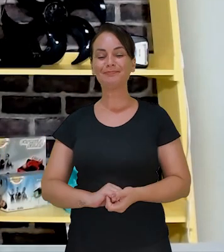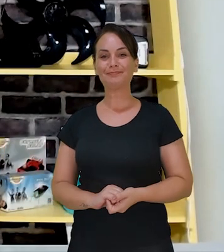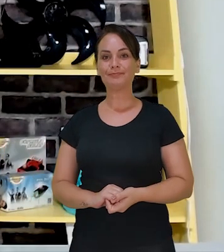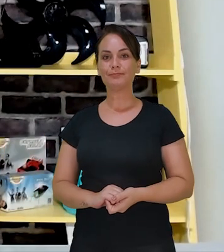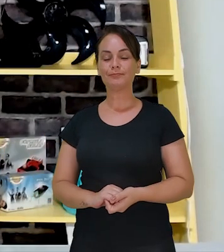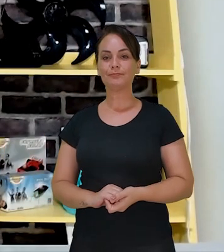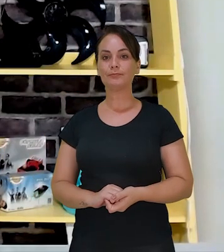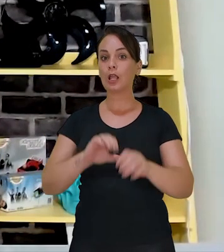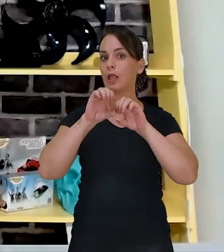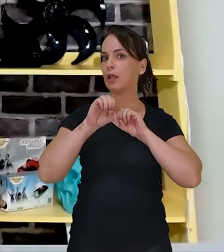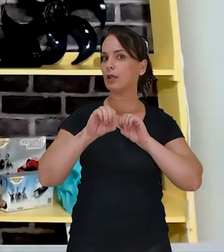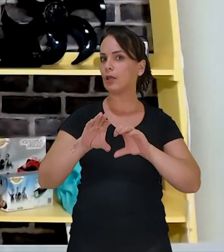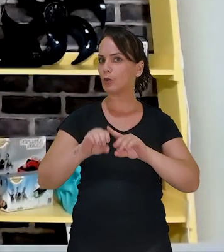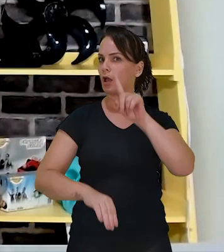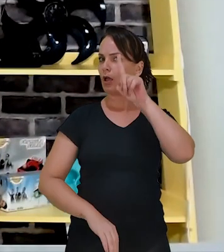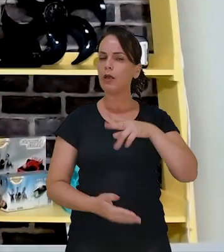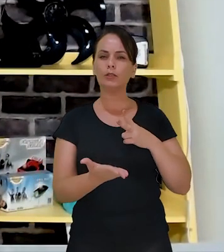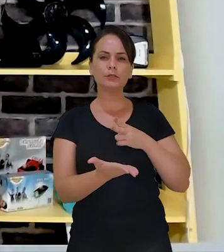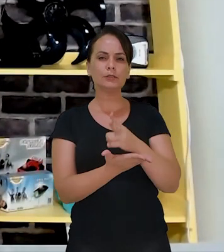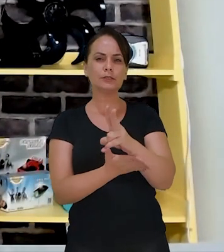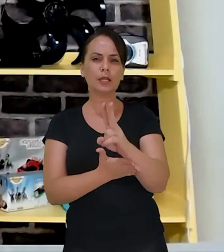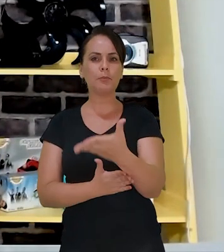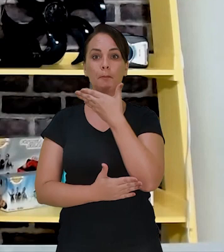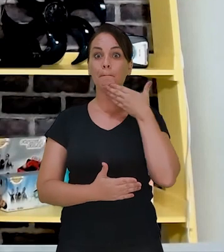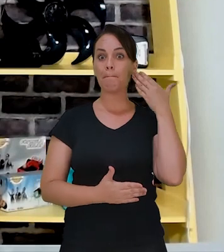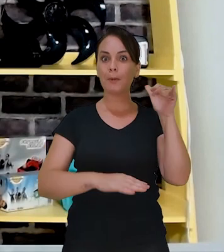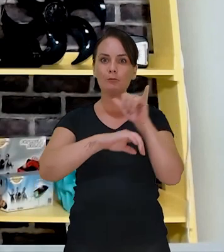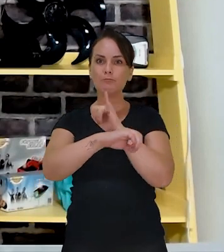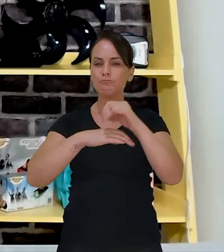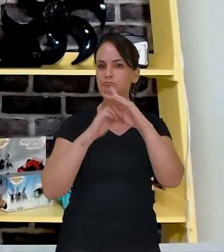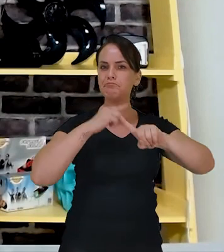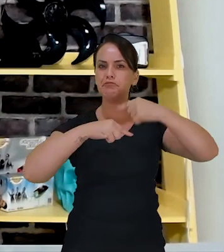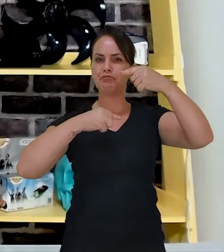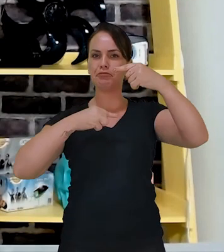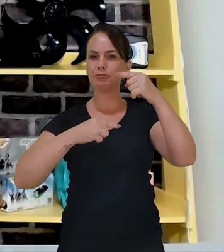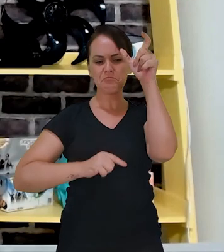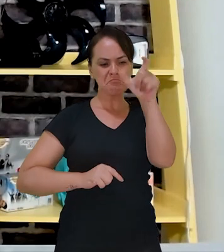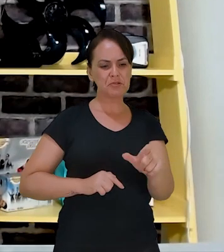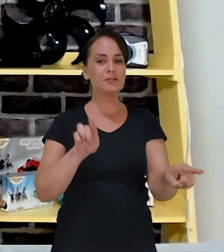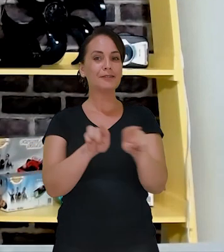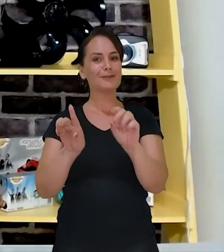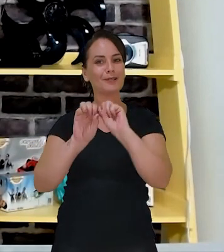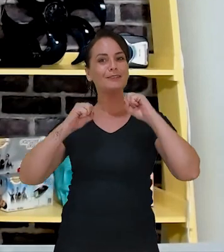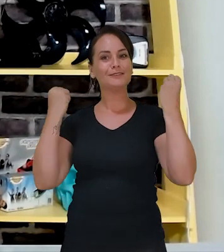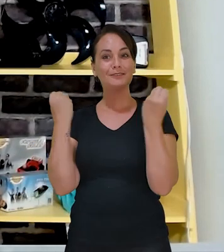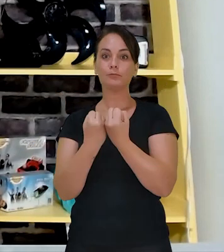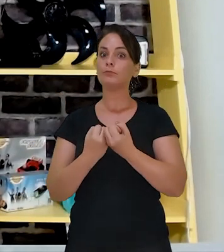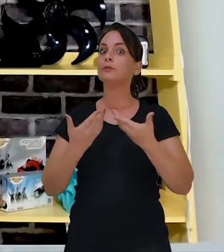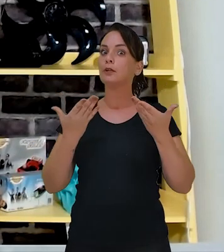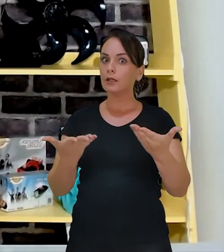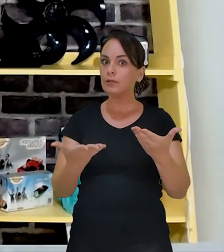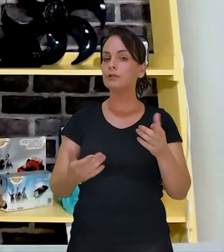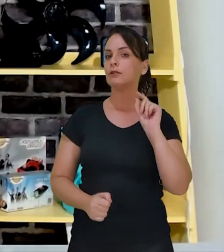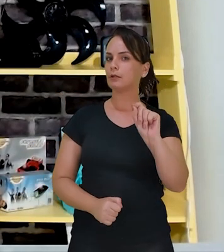Educação é e sempre será o melhor caminho para evoluirmos como pessoa e como sociedade. Gente,